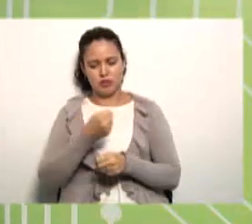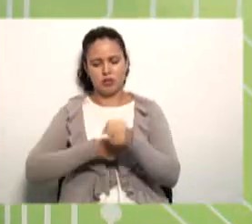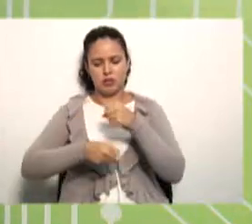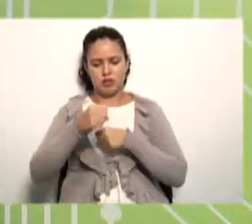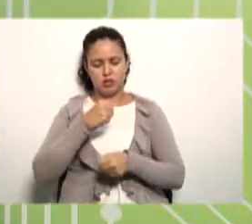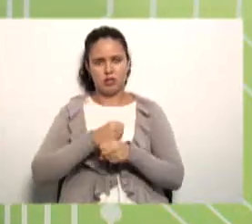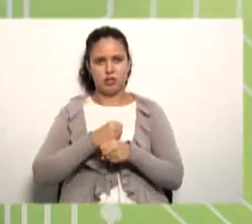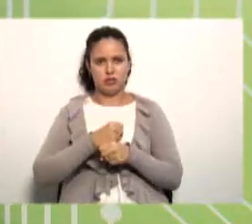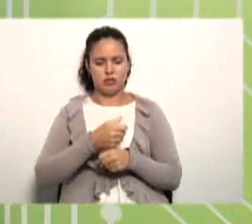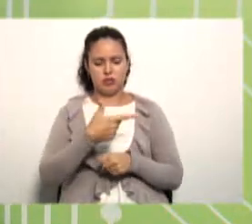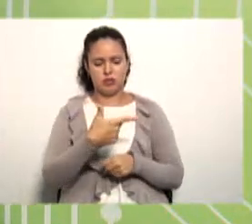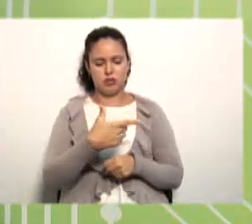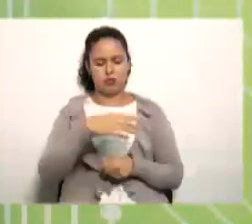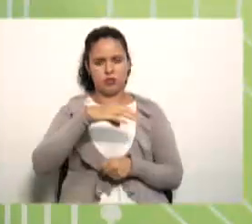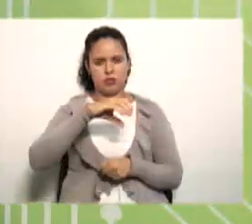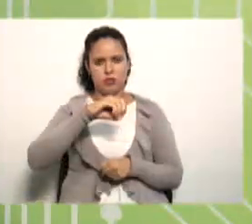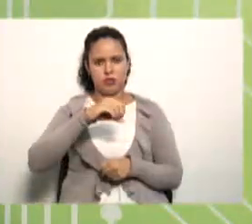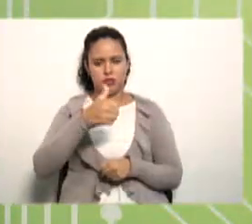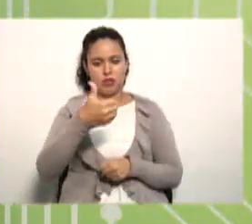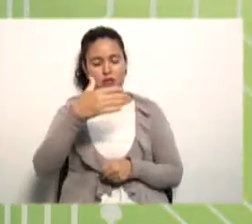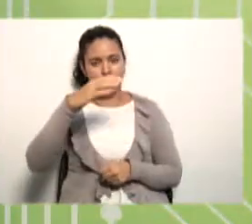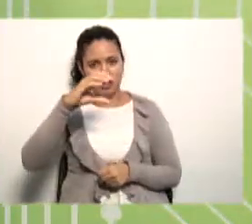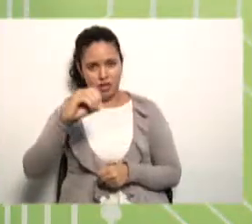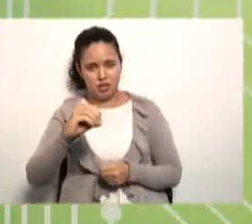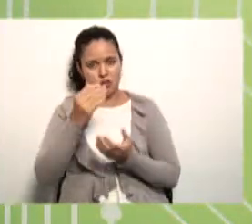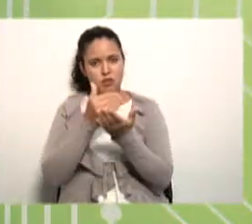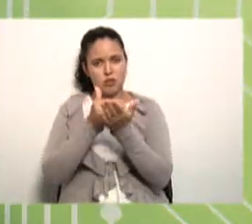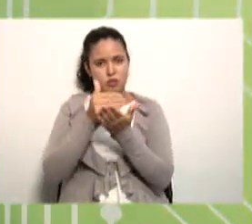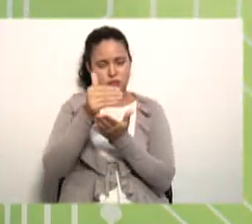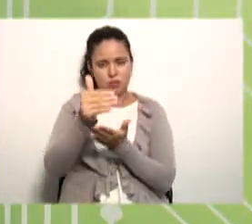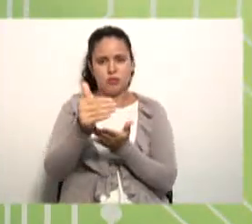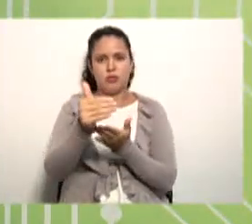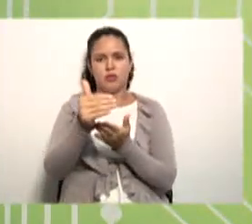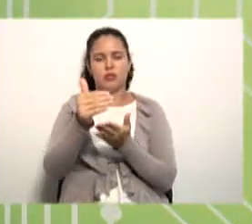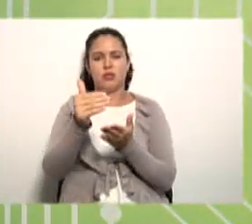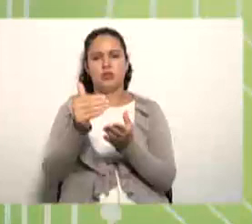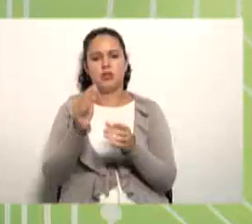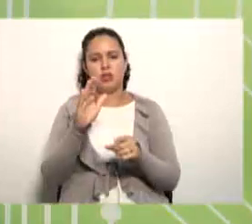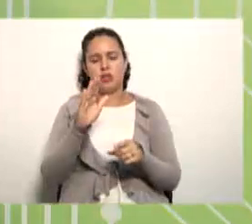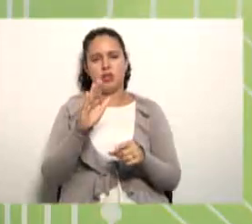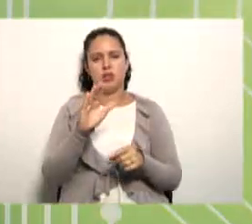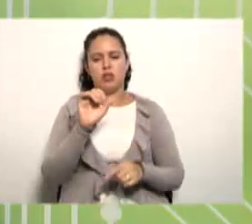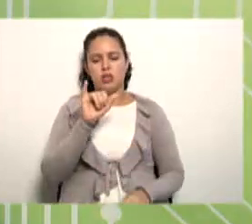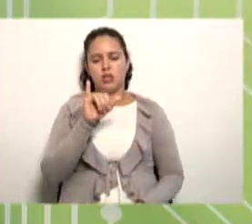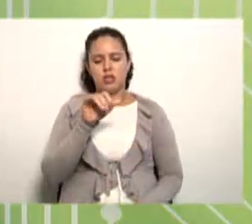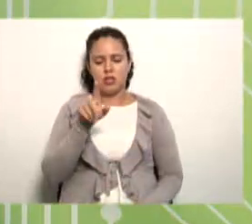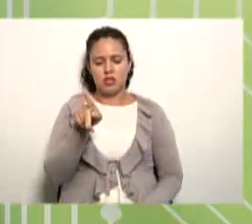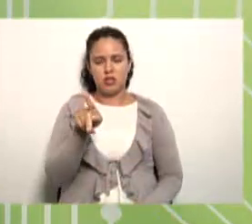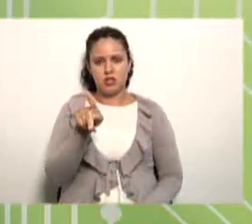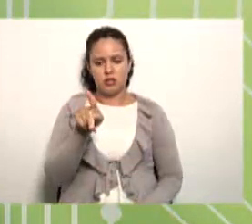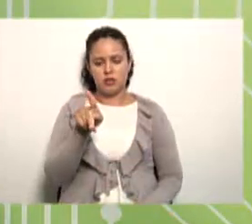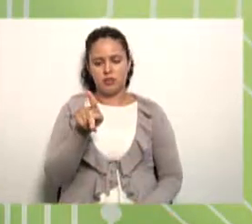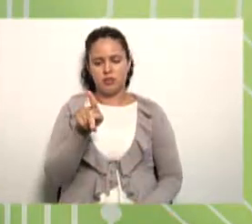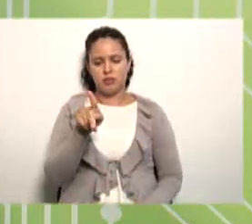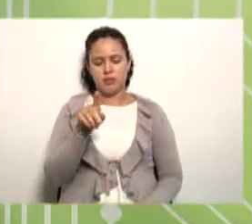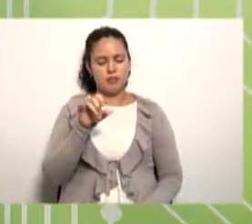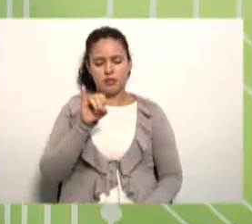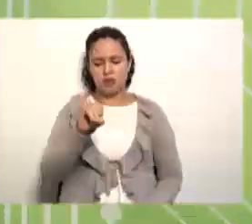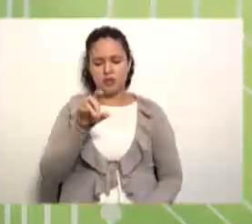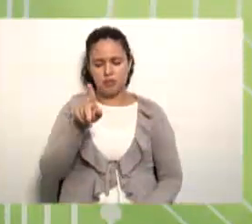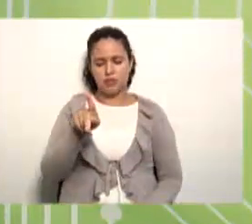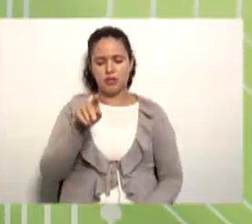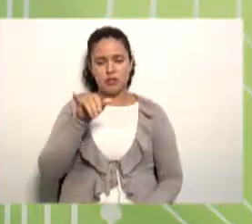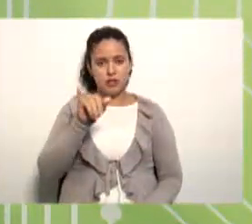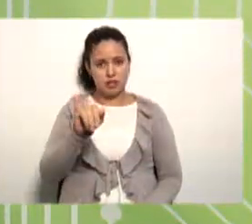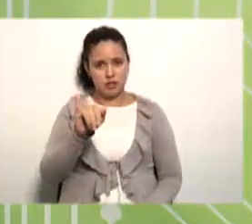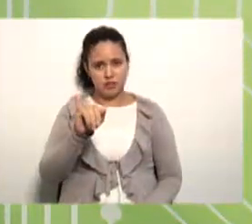de incentivo, por exemplo, do IPVA. Do IPI. A gente teve isenção de IPI para automóveis e para motos. IPI